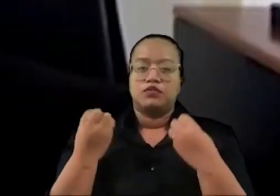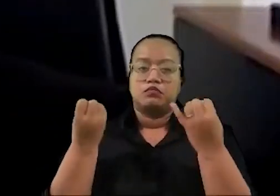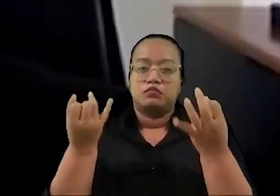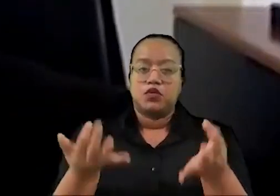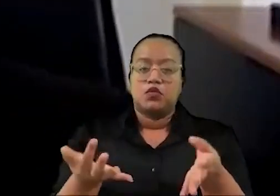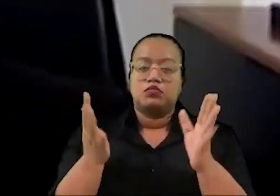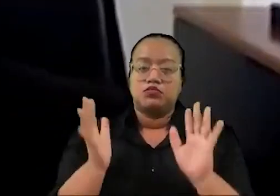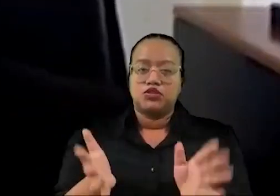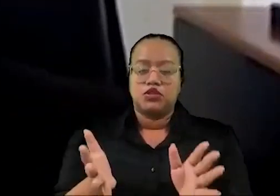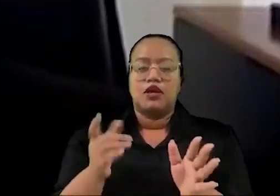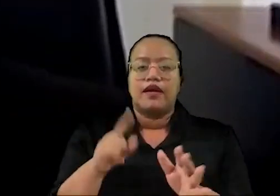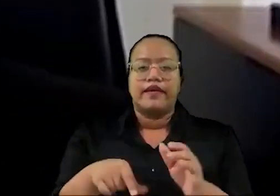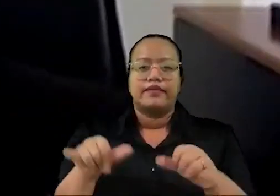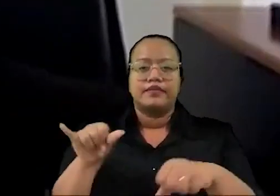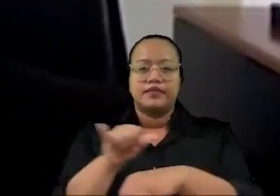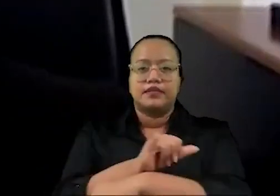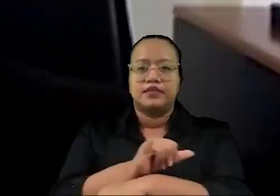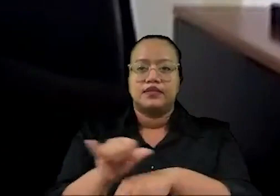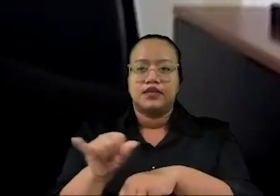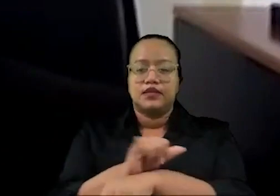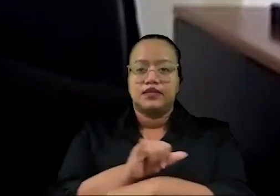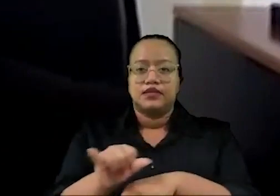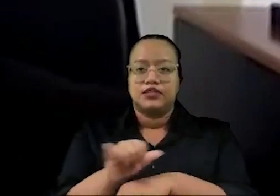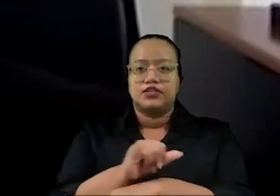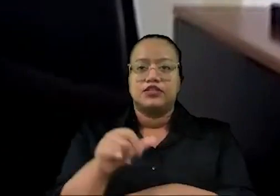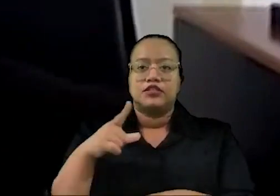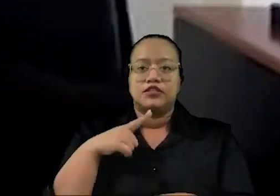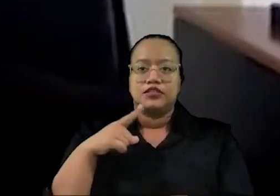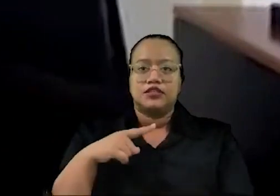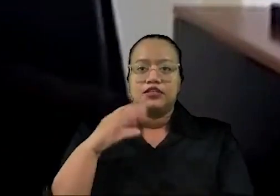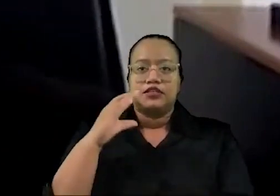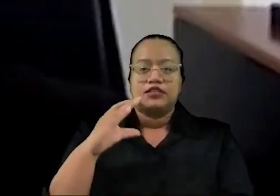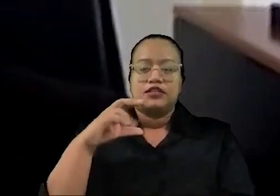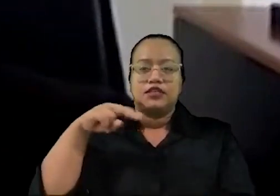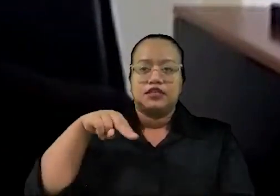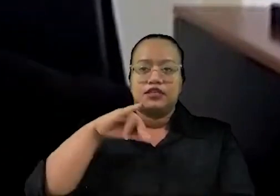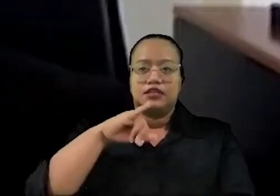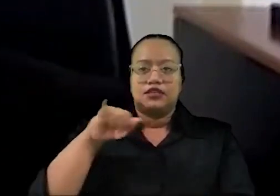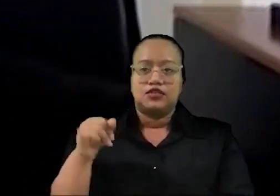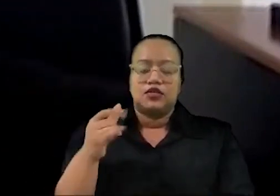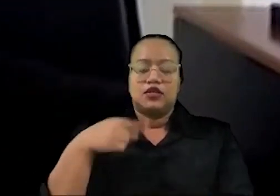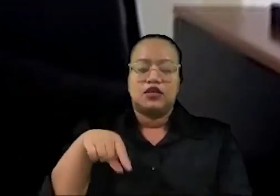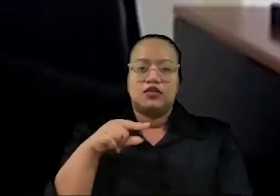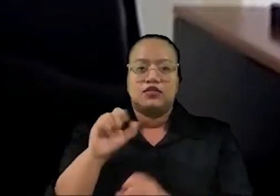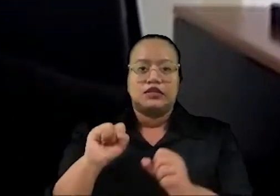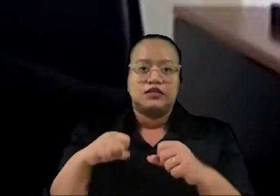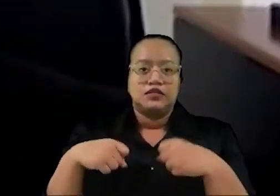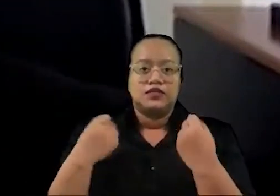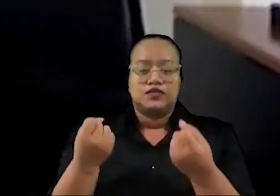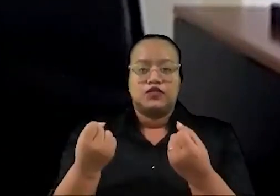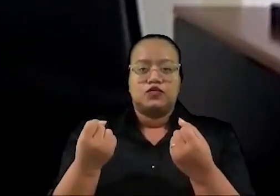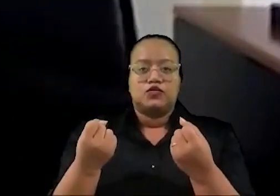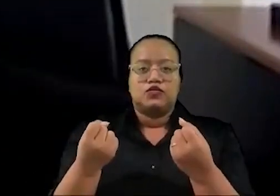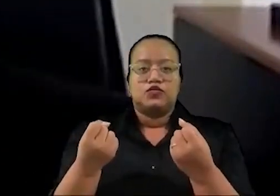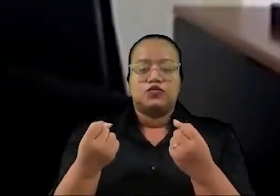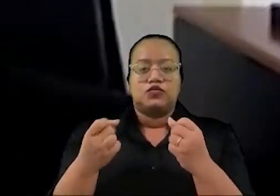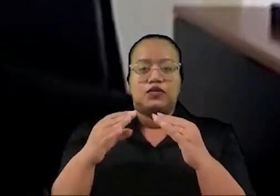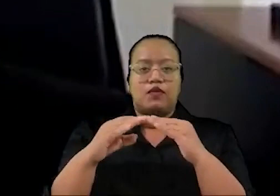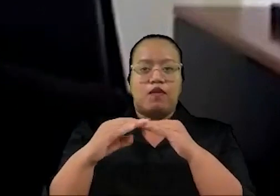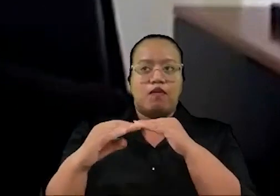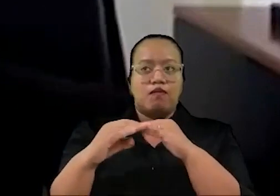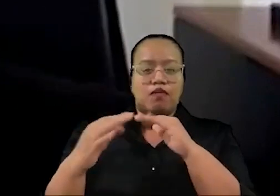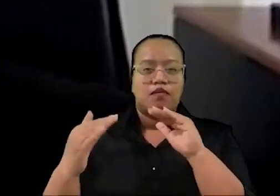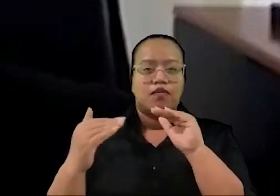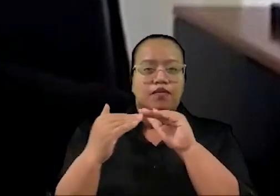nacional lançada pelo CNJ, que a gente tem procurado se alinhar a ela, né? E essa estratégia ela está alinhada com a plataforma digital do